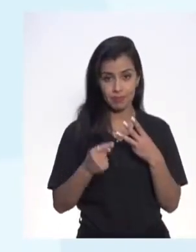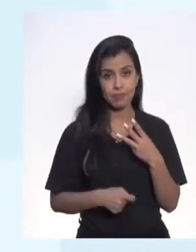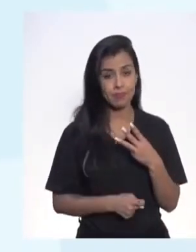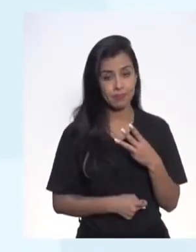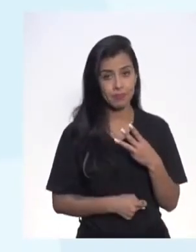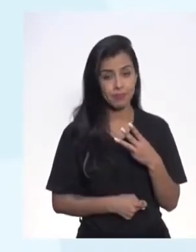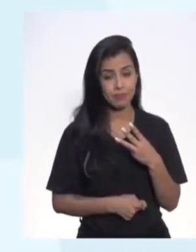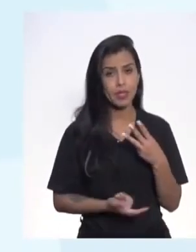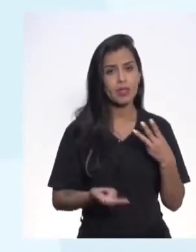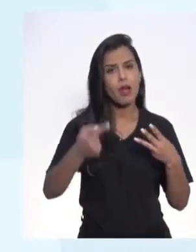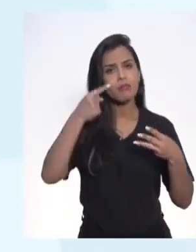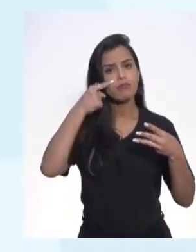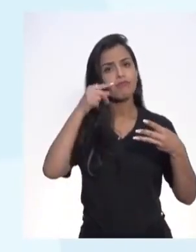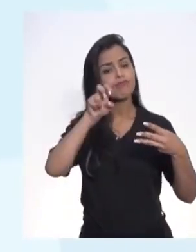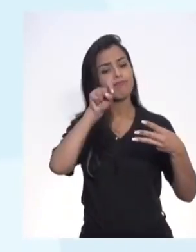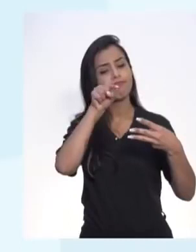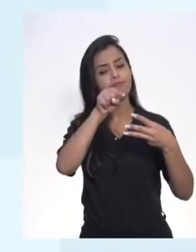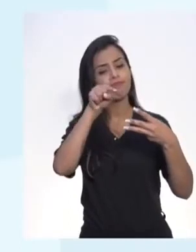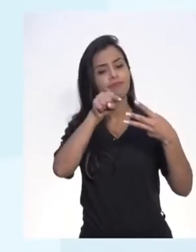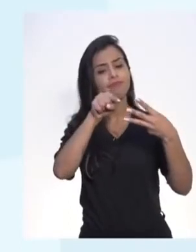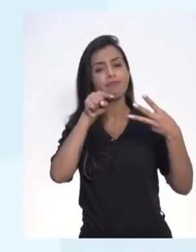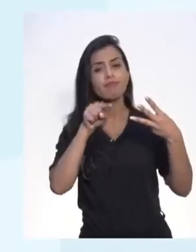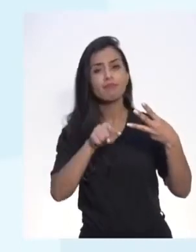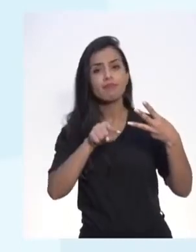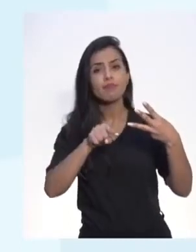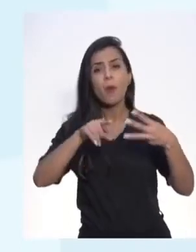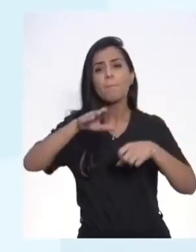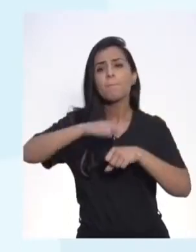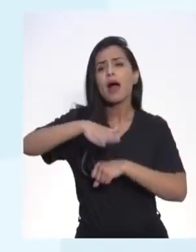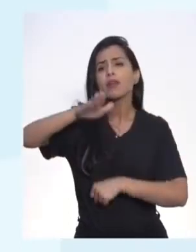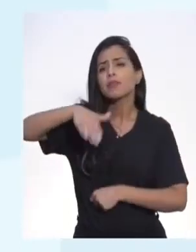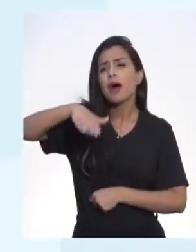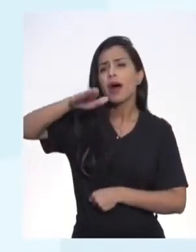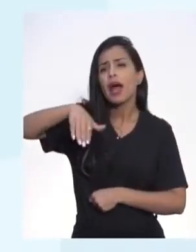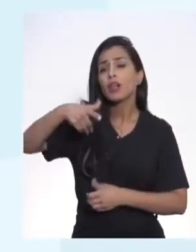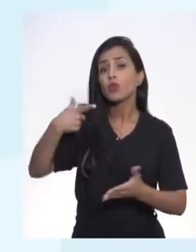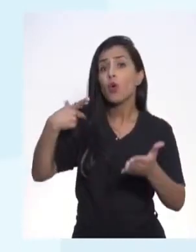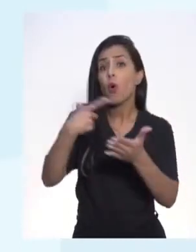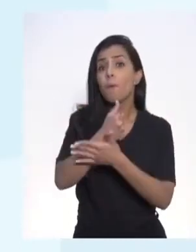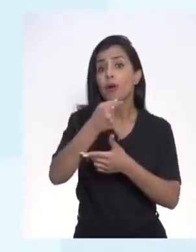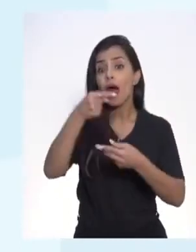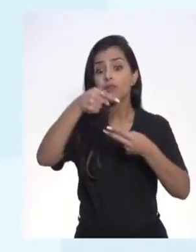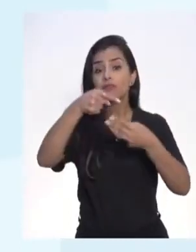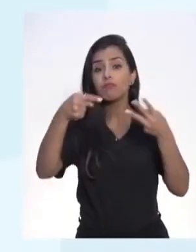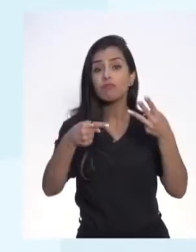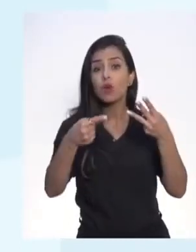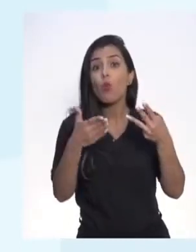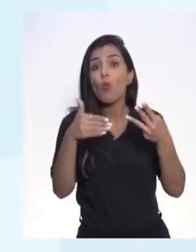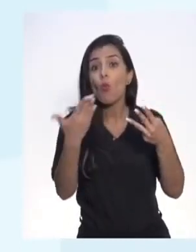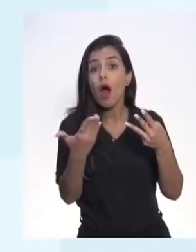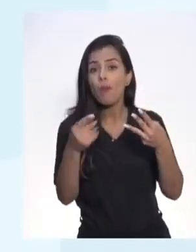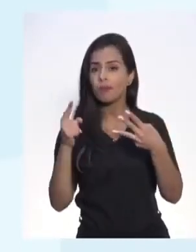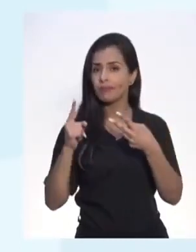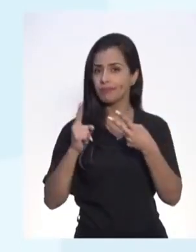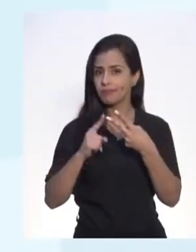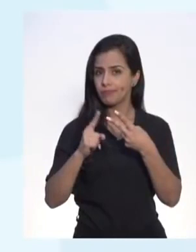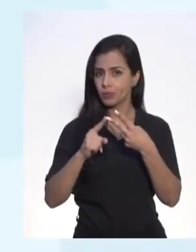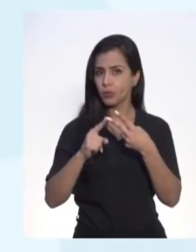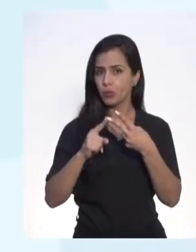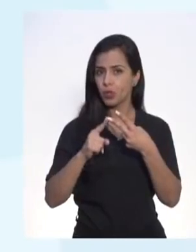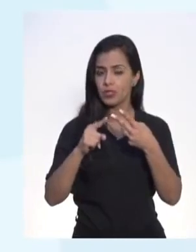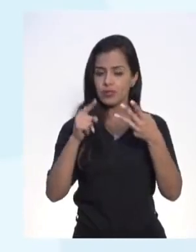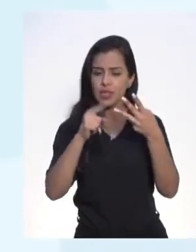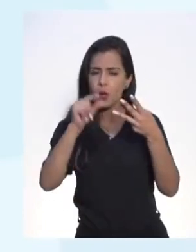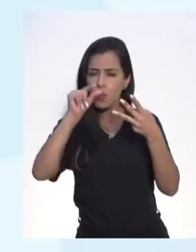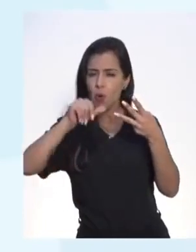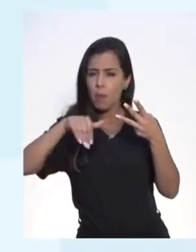1.520. Então, observem que sai mais barato ele comprar no produto 2. O produto 3 um pouquinho mais caro e o